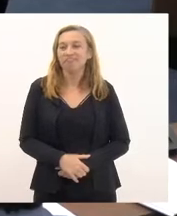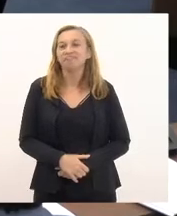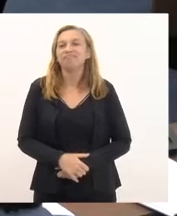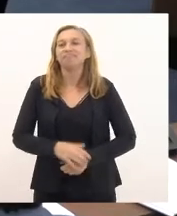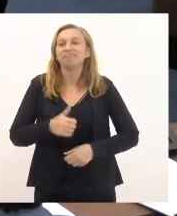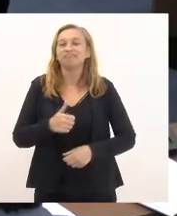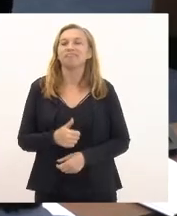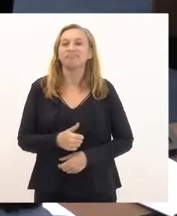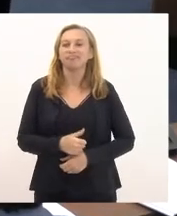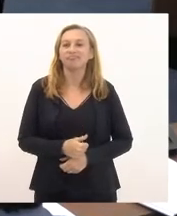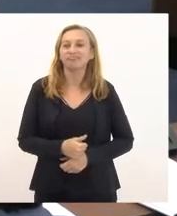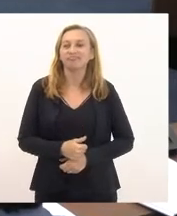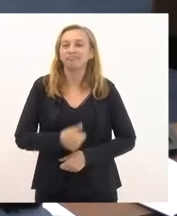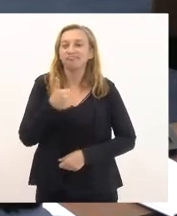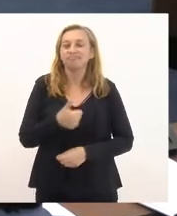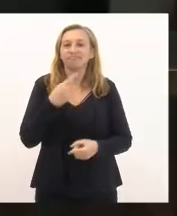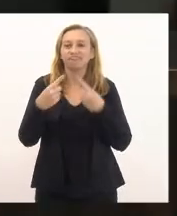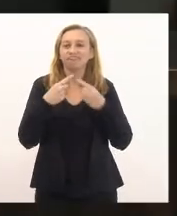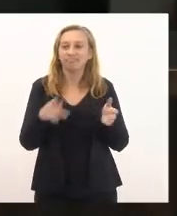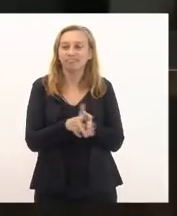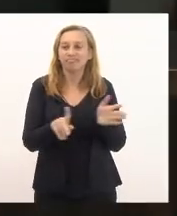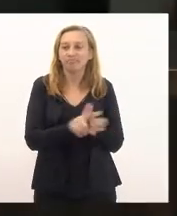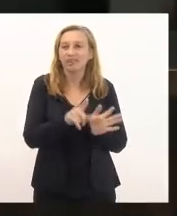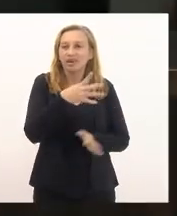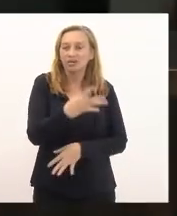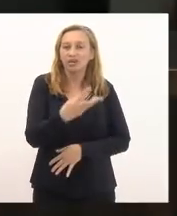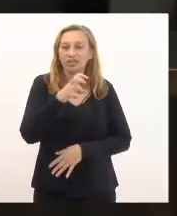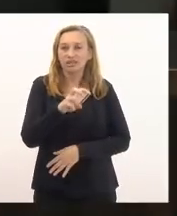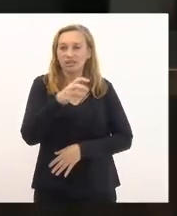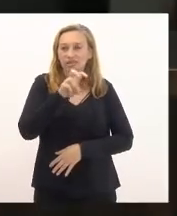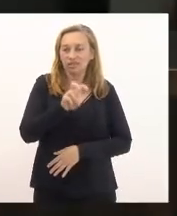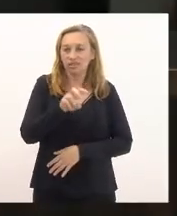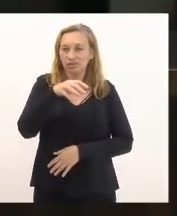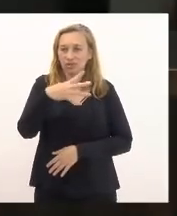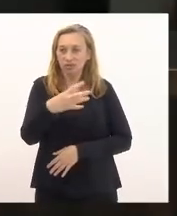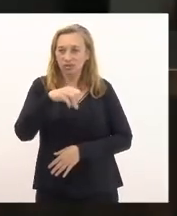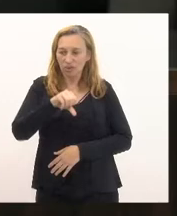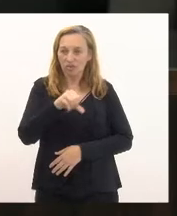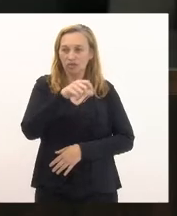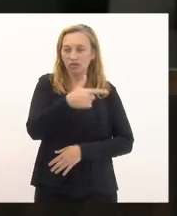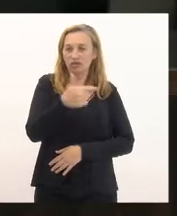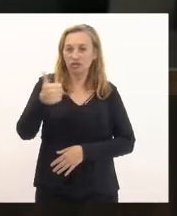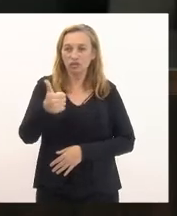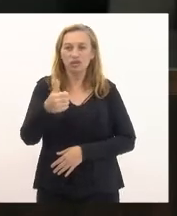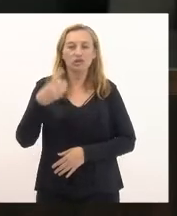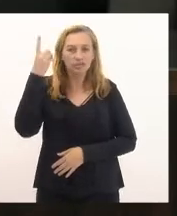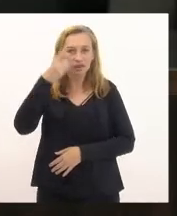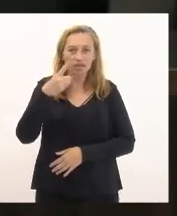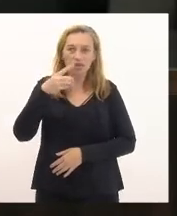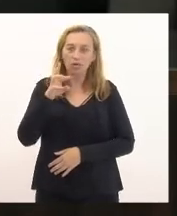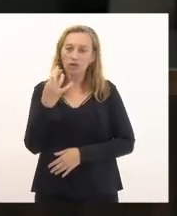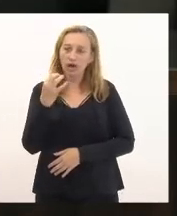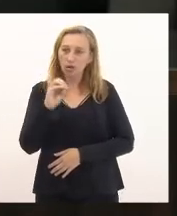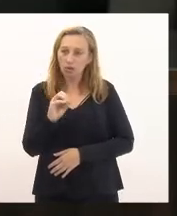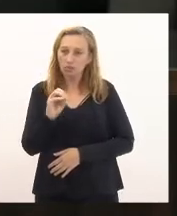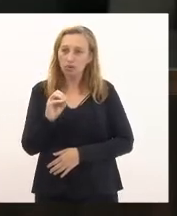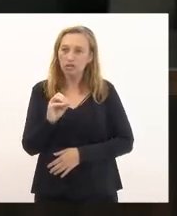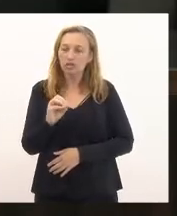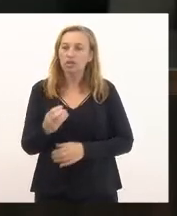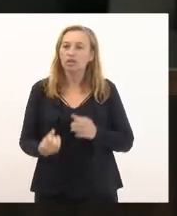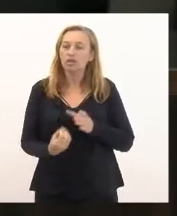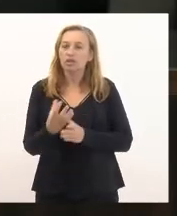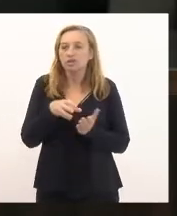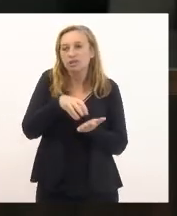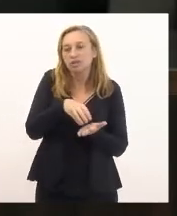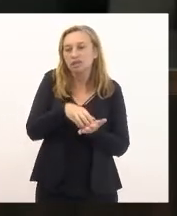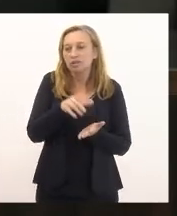tramitação ordinária, em votação, em primeira discussão, projeto de lei 4559, de 21, de autoria do deputado Ronaldo Anquieta, que implanta Centro